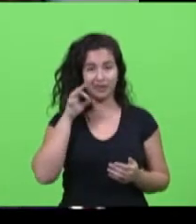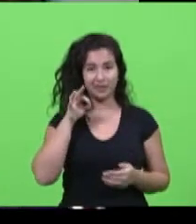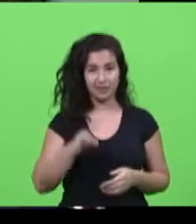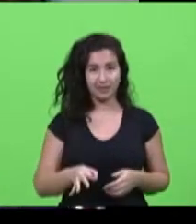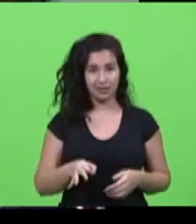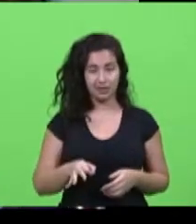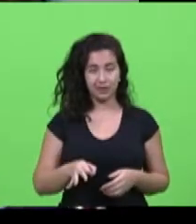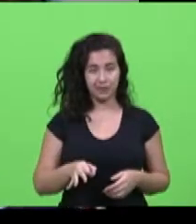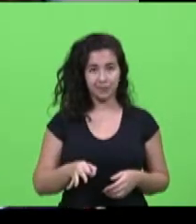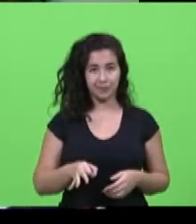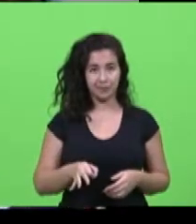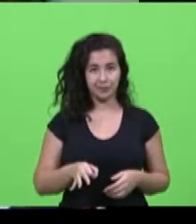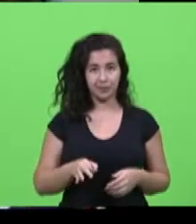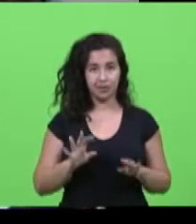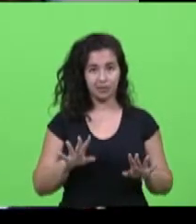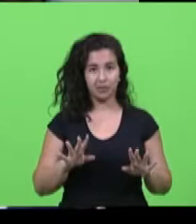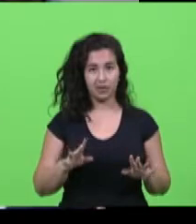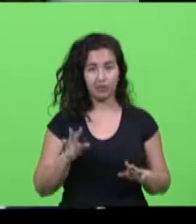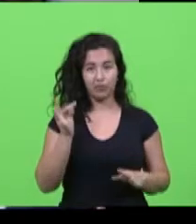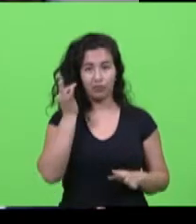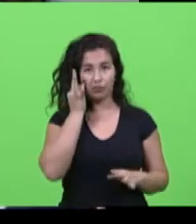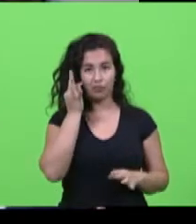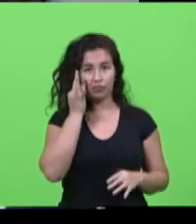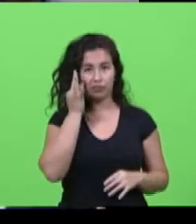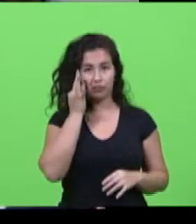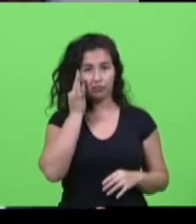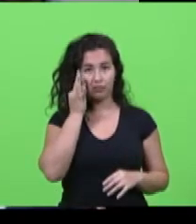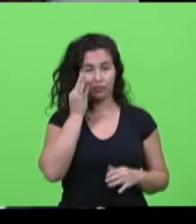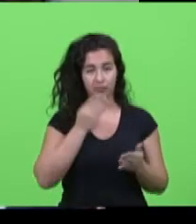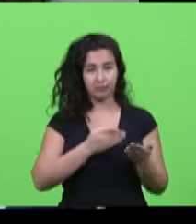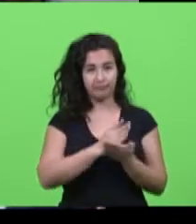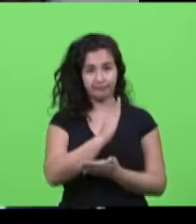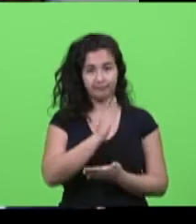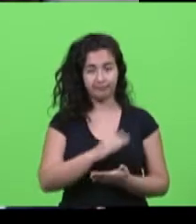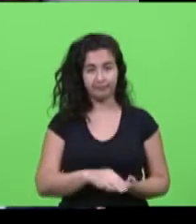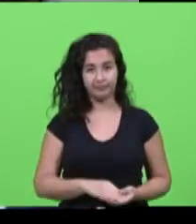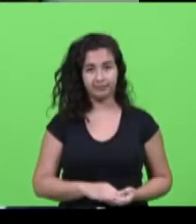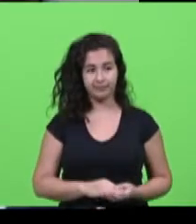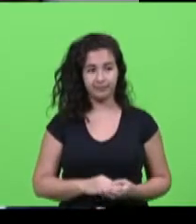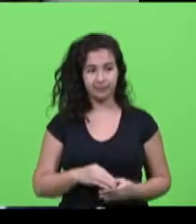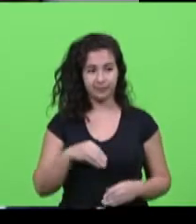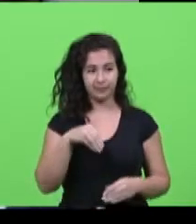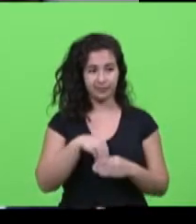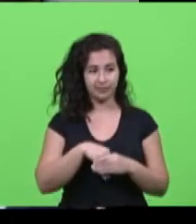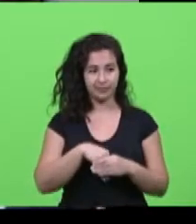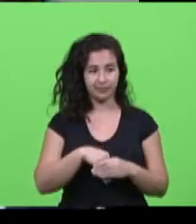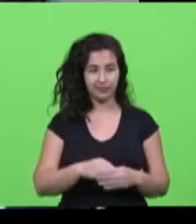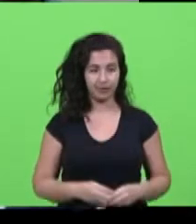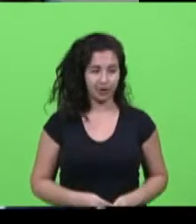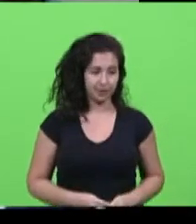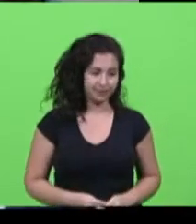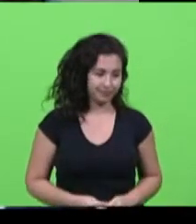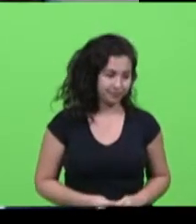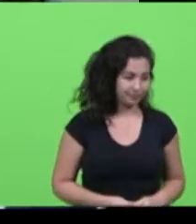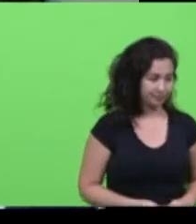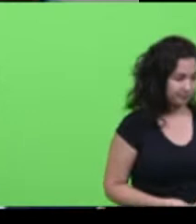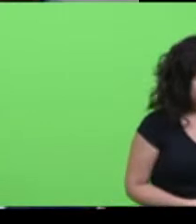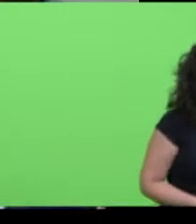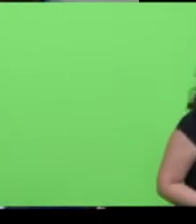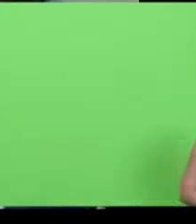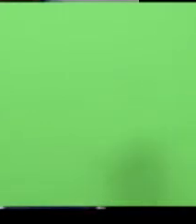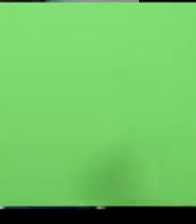tá? Eu vou votar com o Fernando. Sim, deputada Ada De Luca. Deputado Altair Silva.